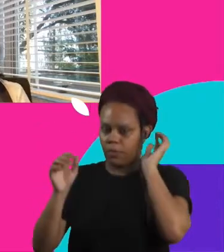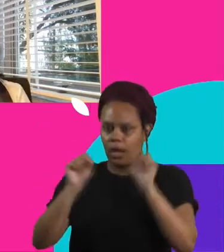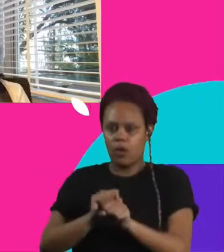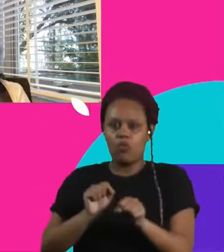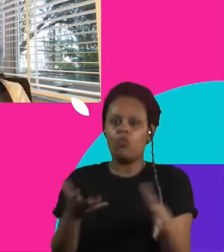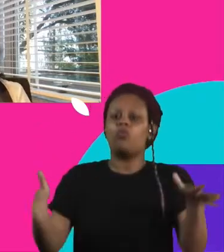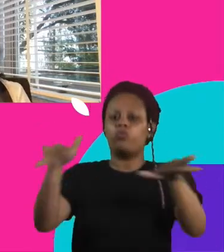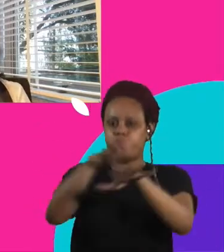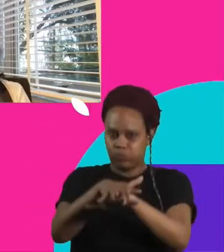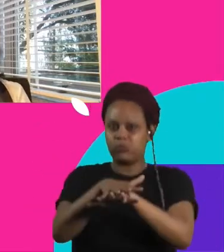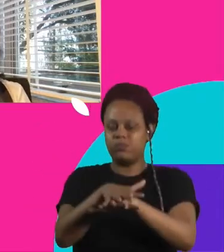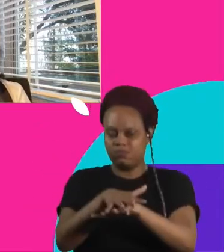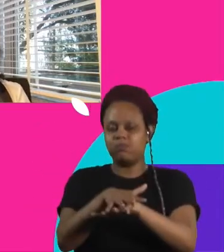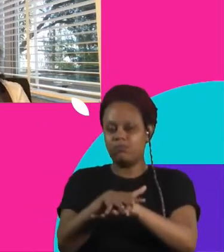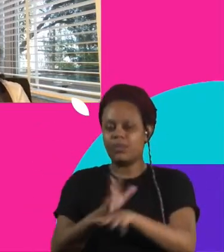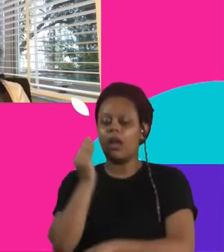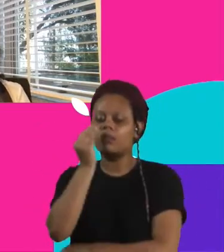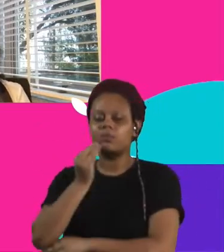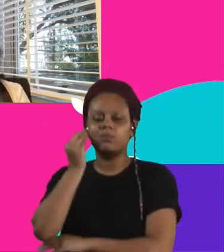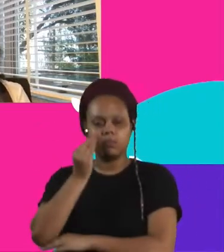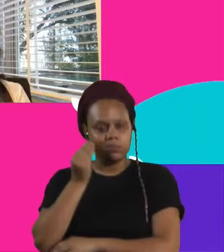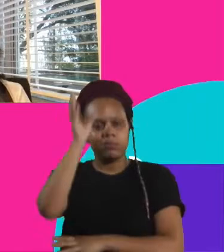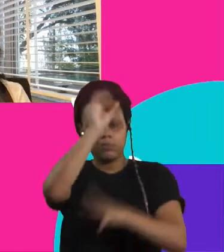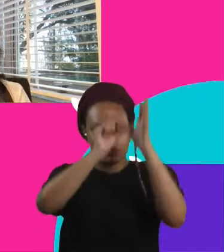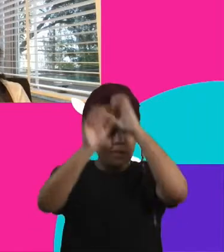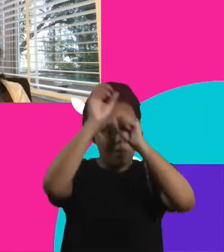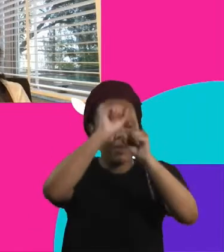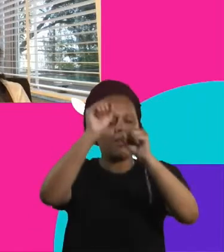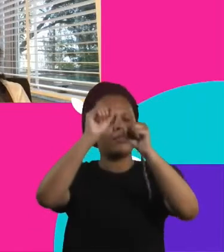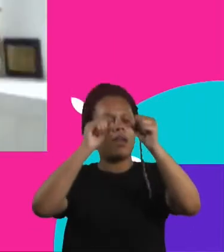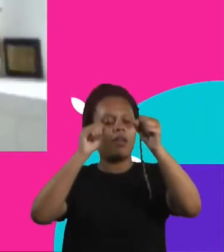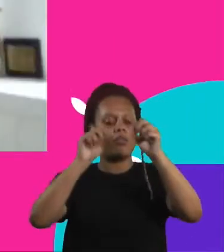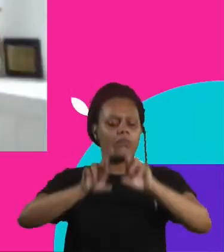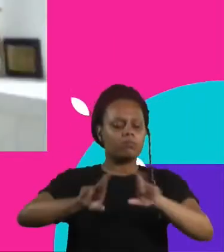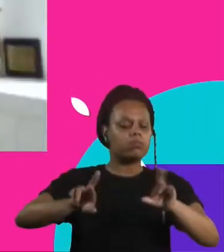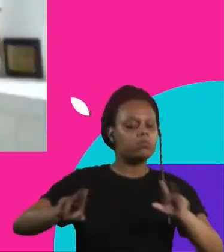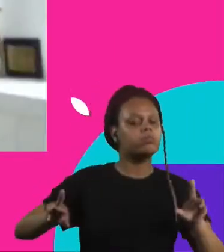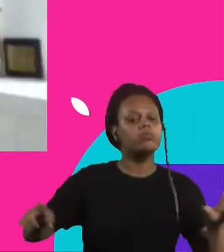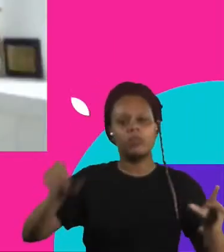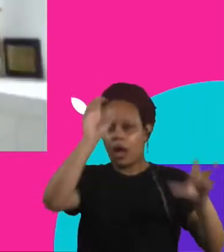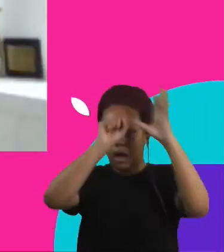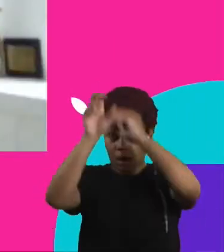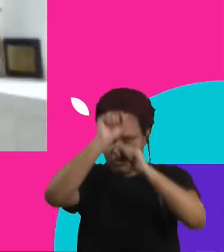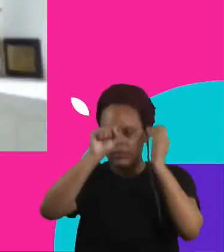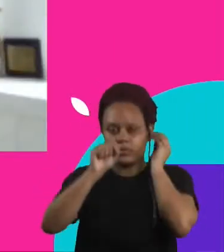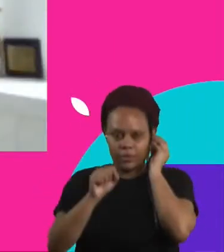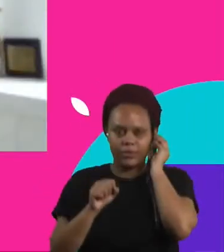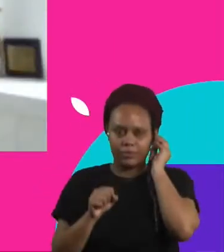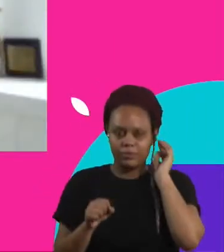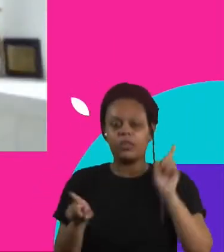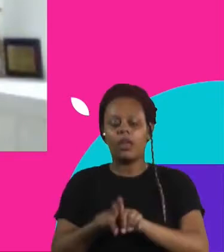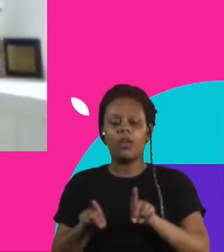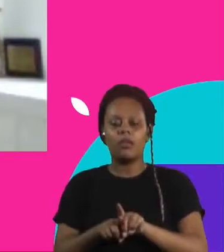tempo, o tipo de experiência de aprendizagem, diversificar a experiência de aprendizagem e o ritmo